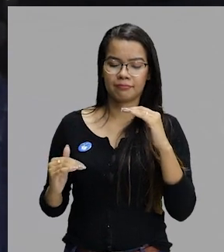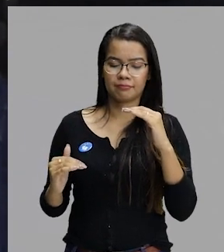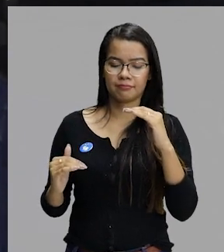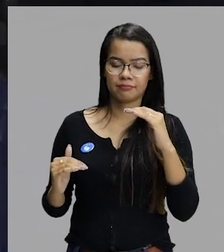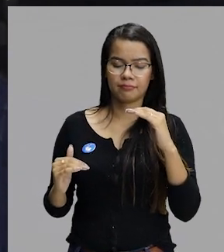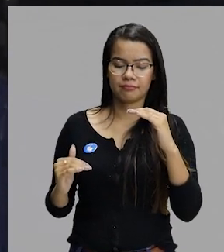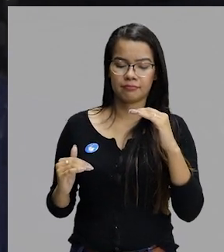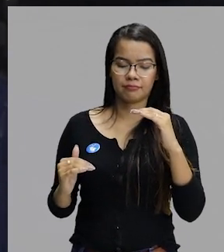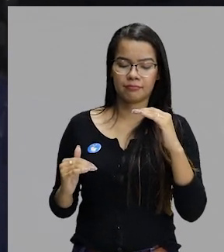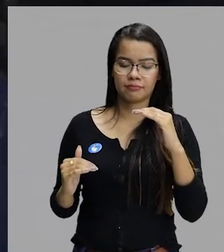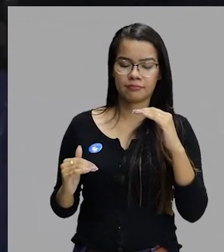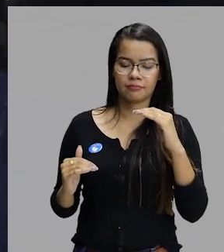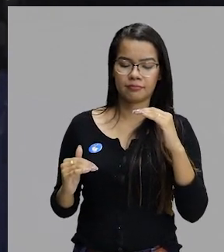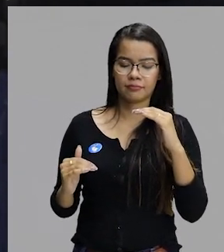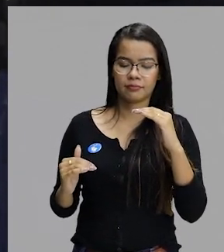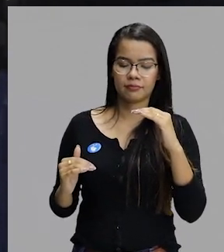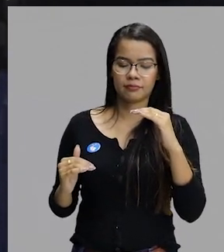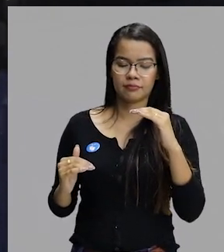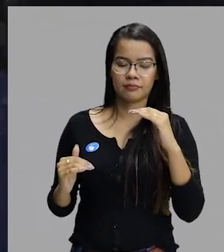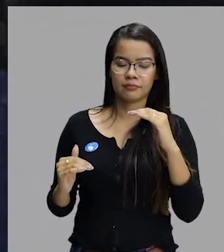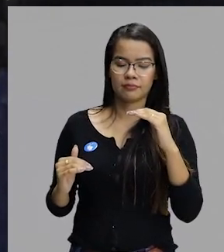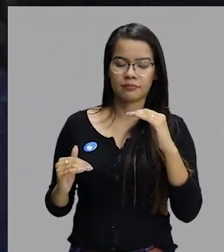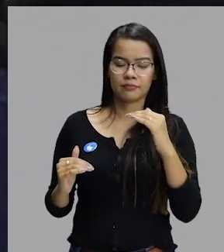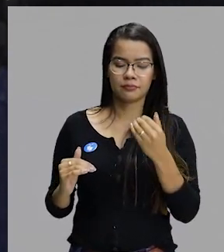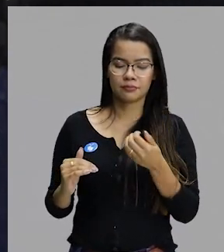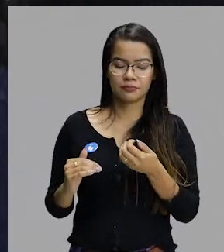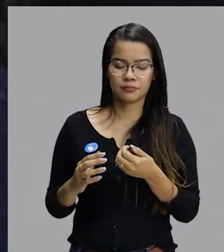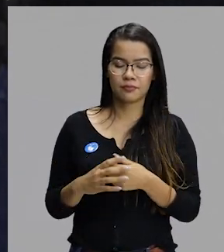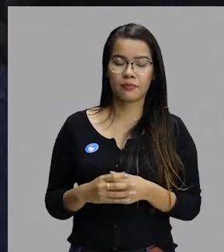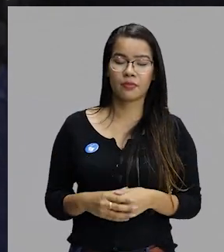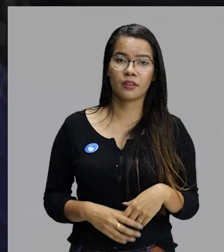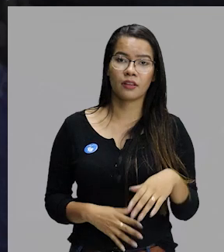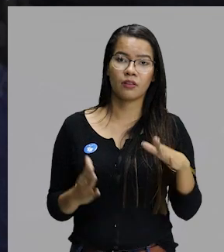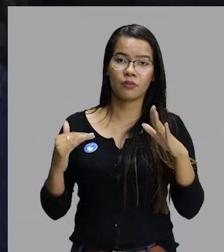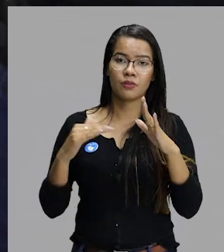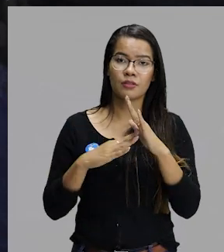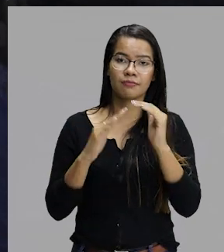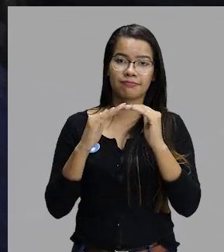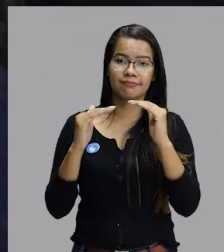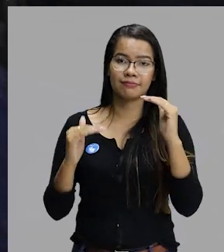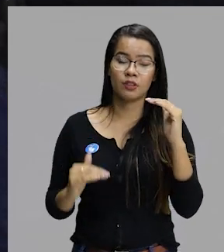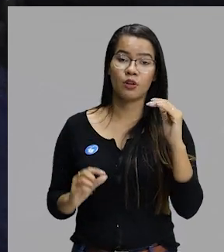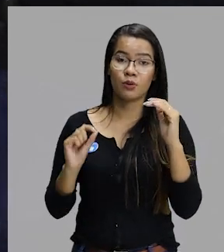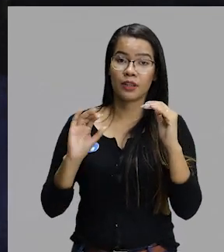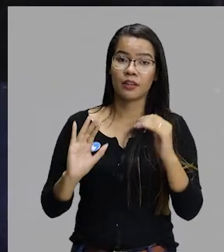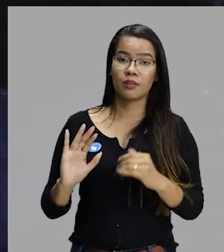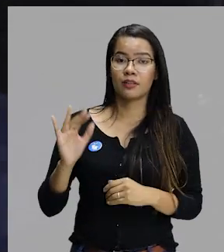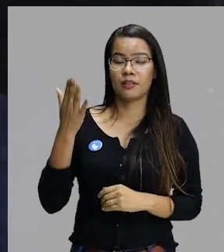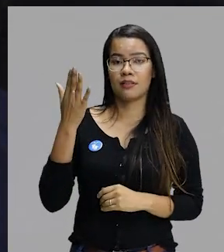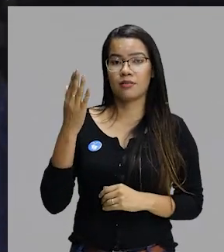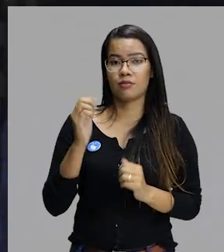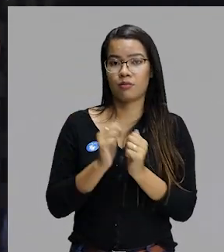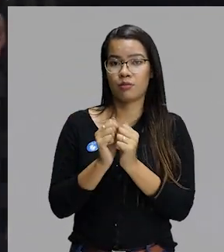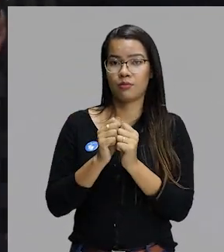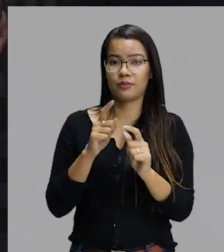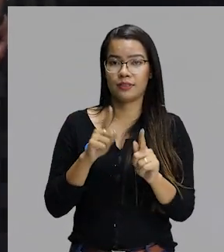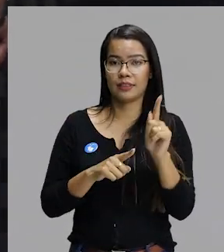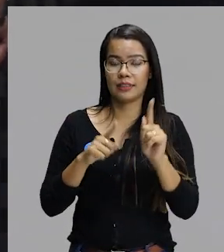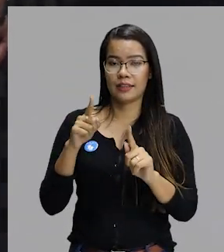Função decrescente. A função decrescente, o que acontece com o gráfico?